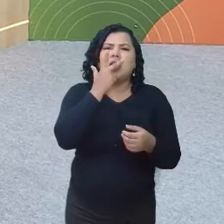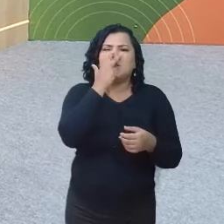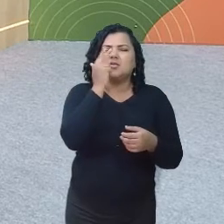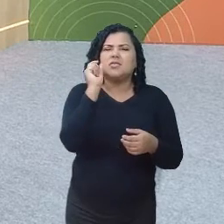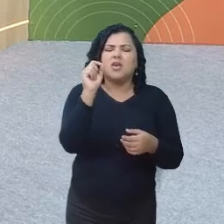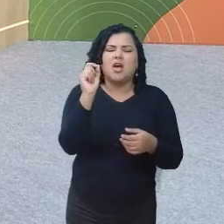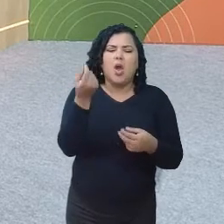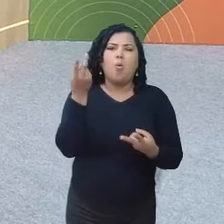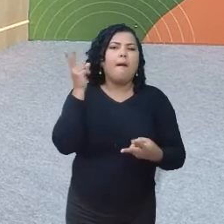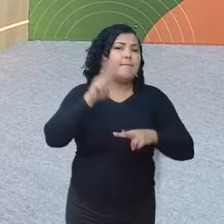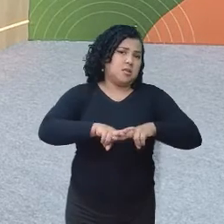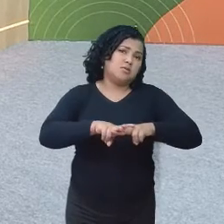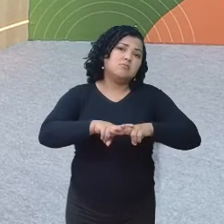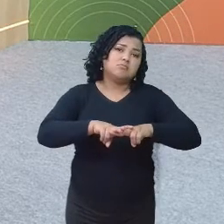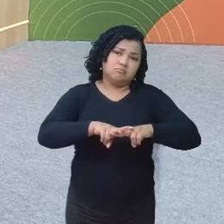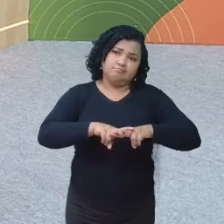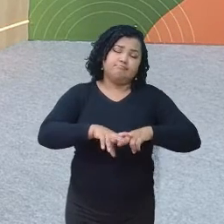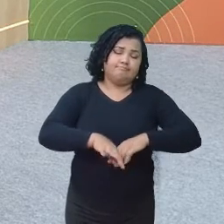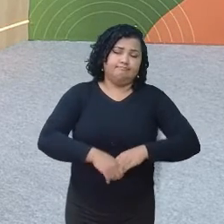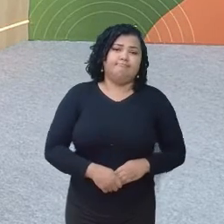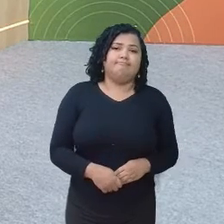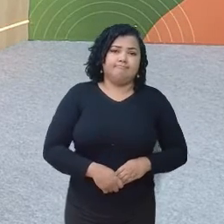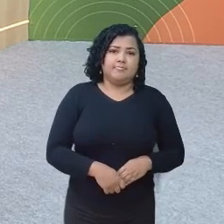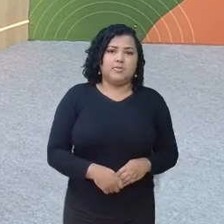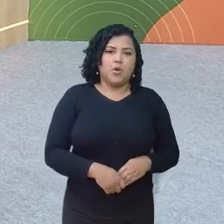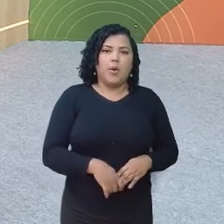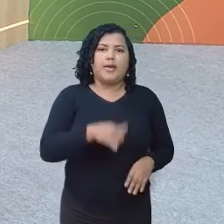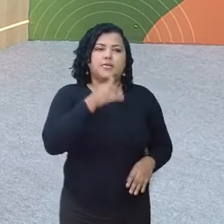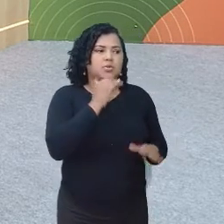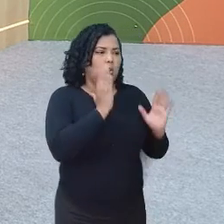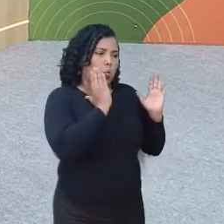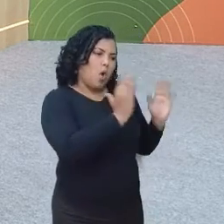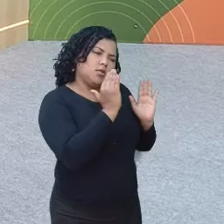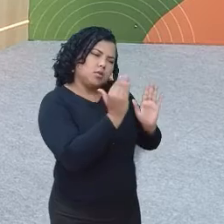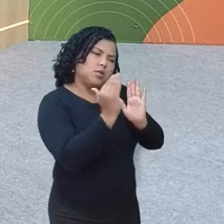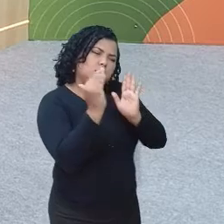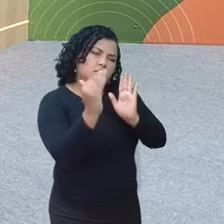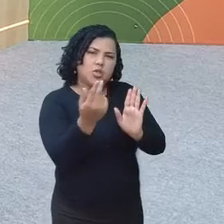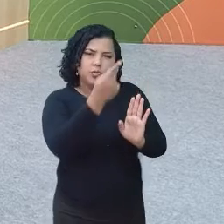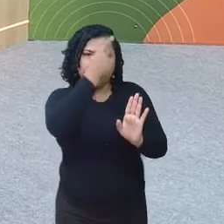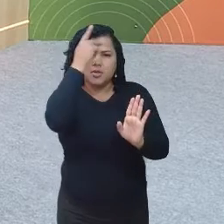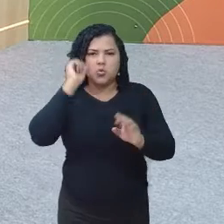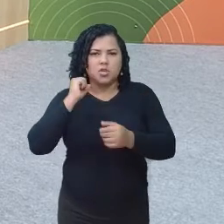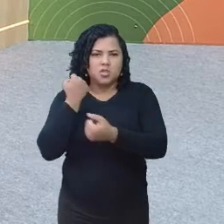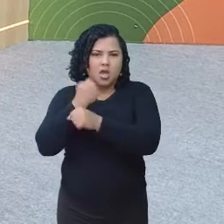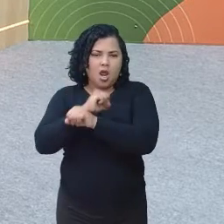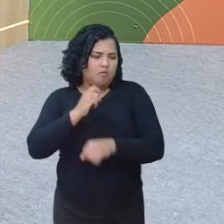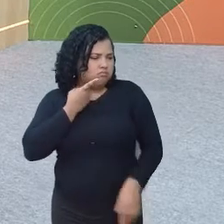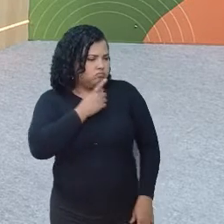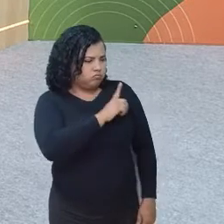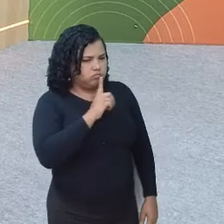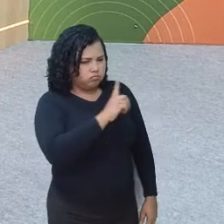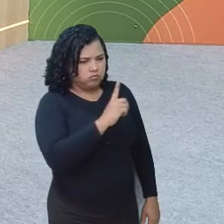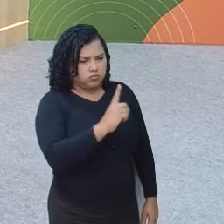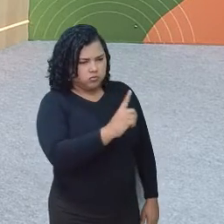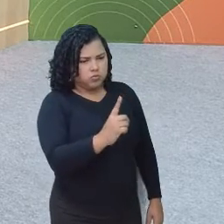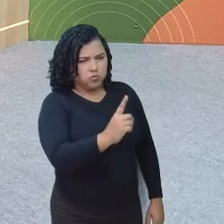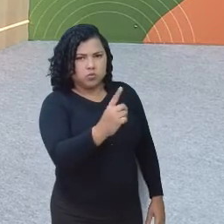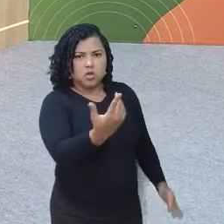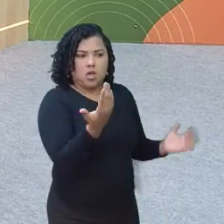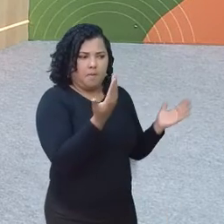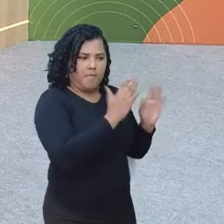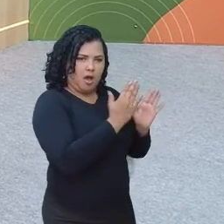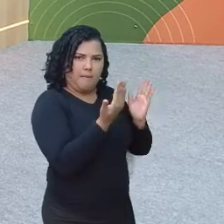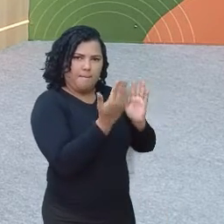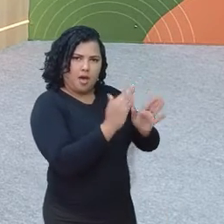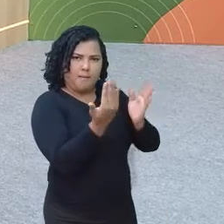prisão, né, uma cadeia mesmo, né? Então eles colocavam os escravos ali dentro, então trancavam os escravos ali, e esses escravos,